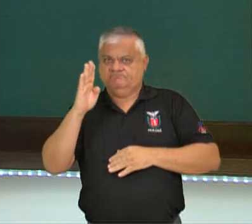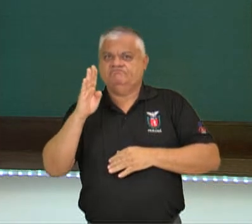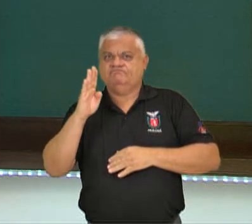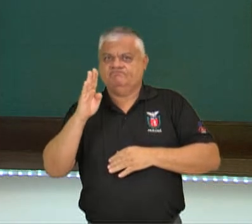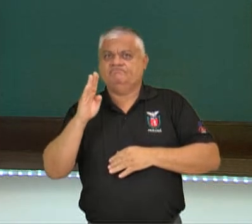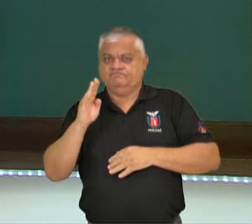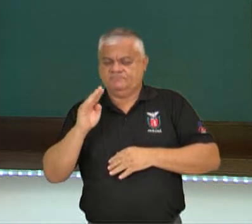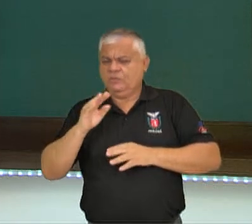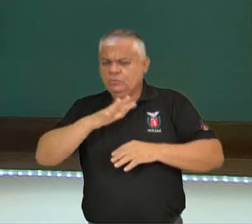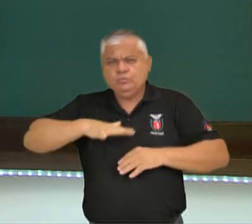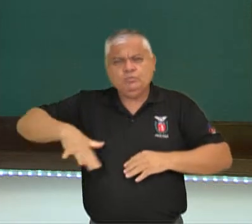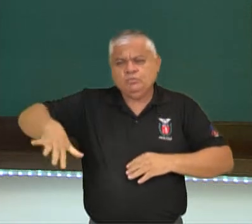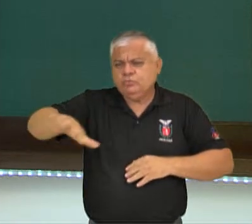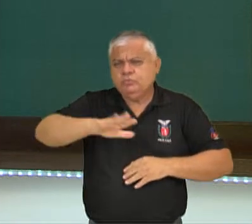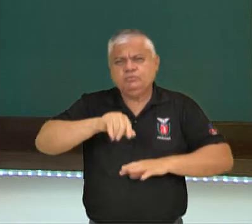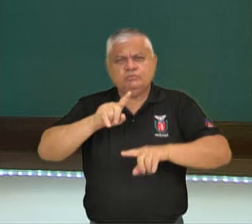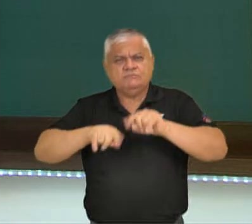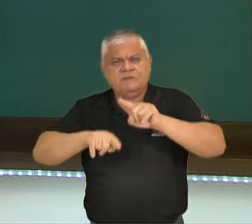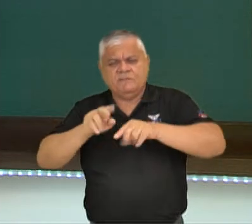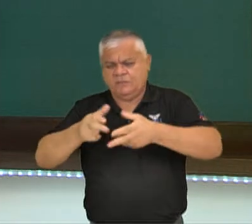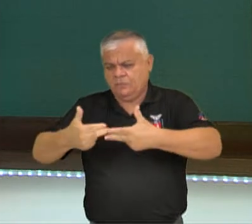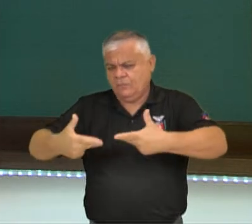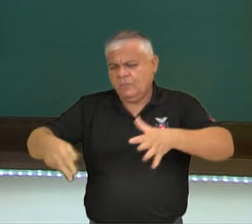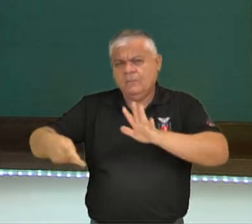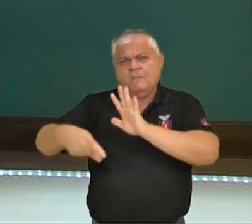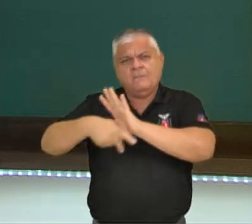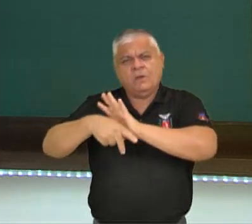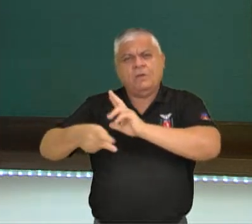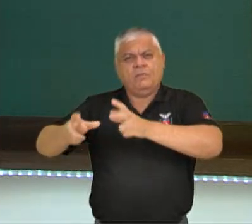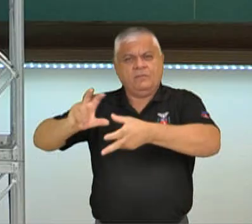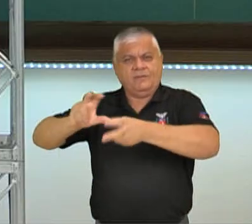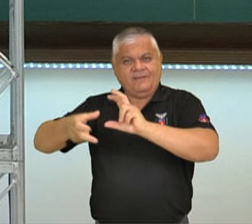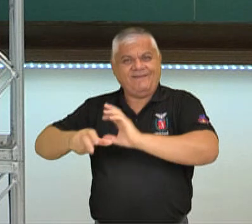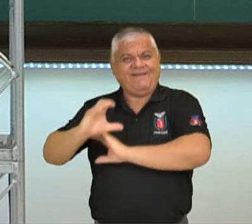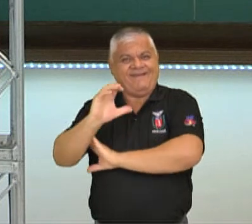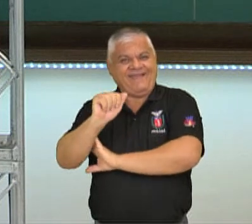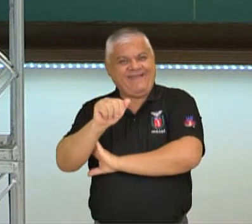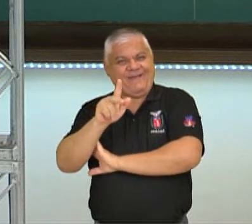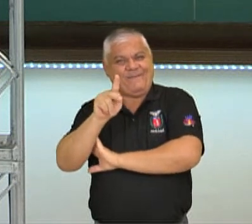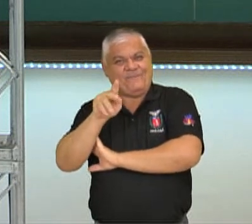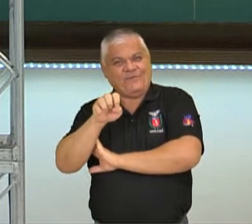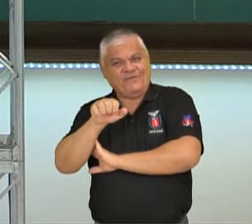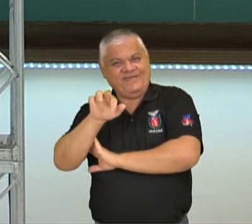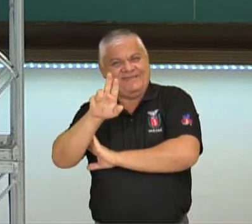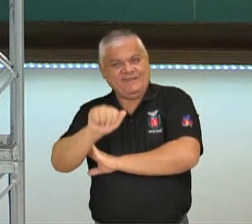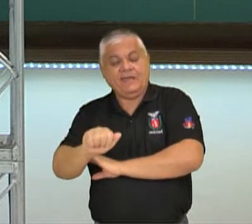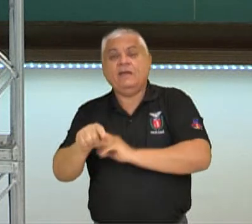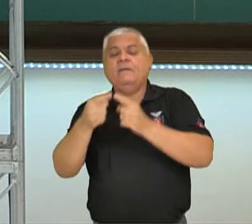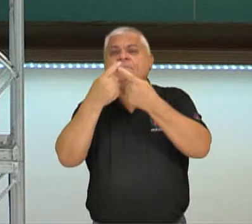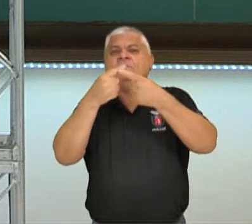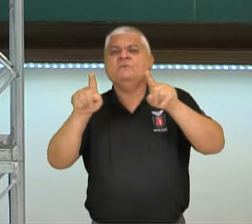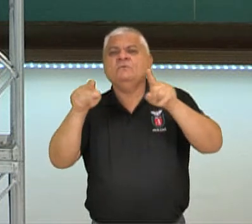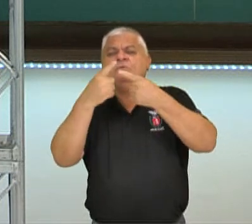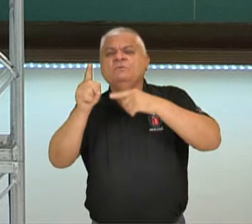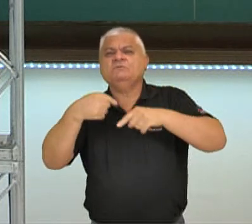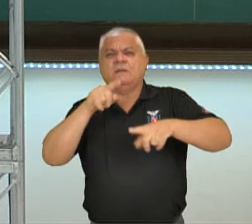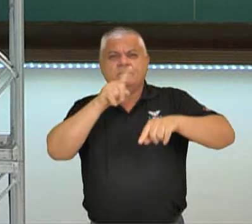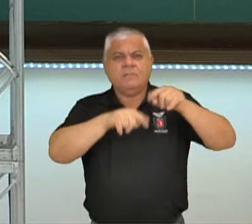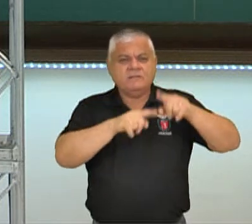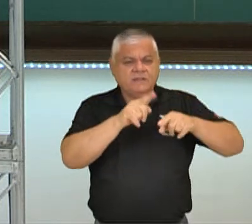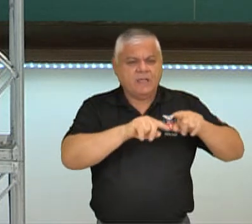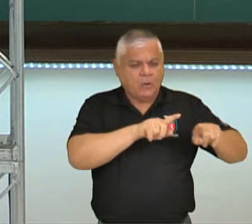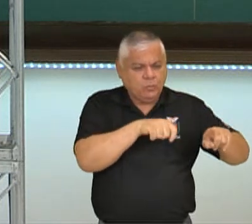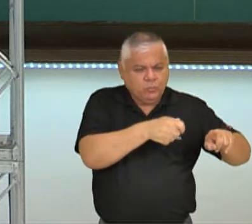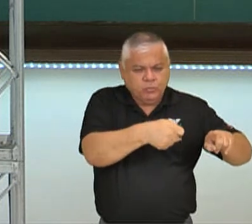ligação entre todos esses elementos da capoeira. É a música, né, através dos instrumentos, que